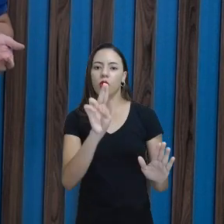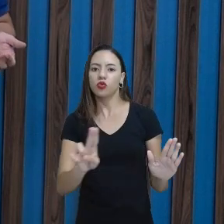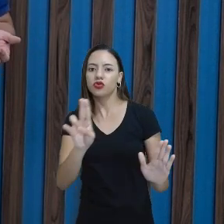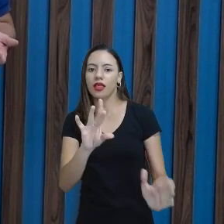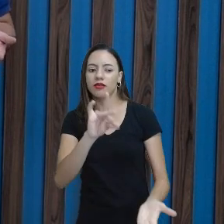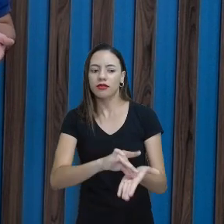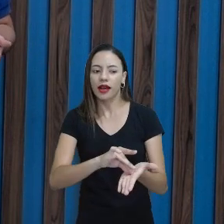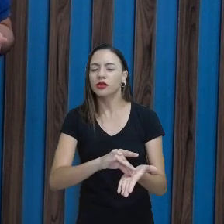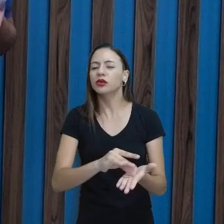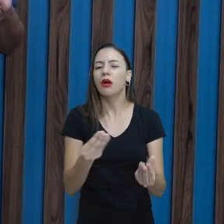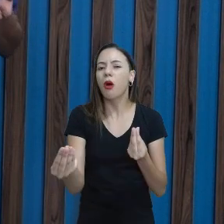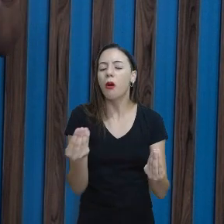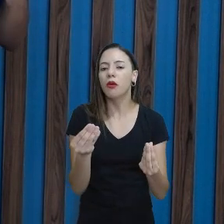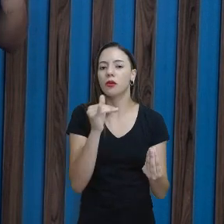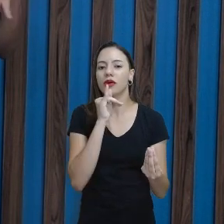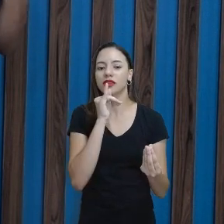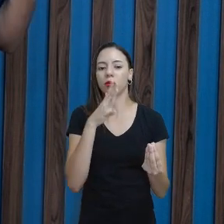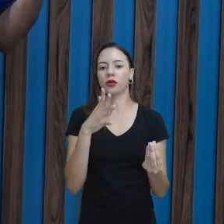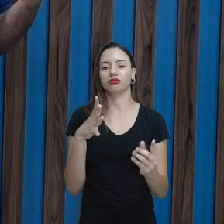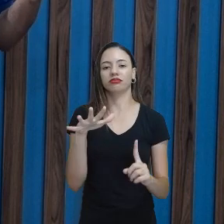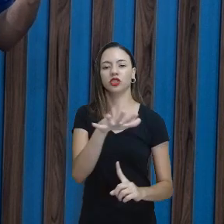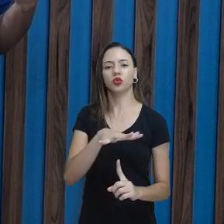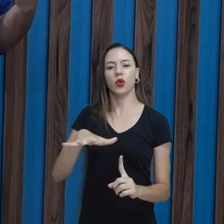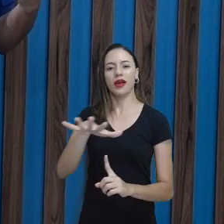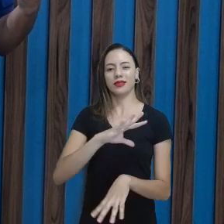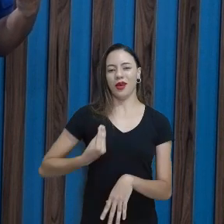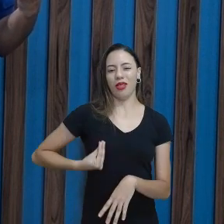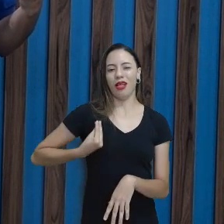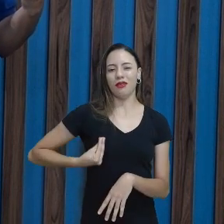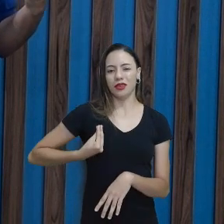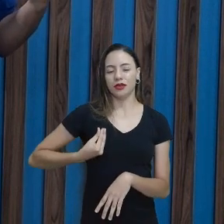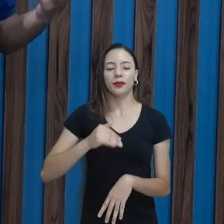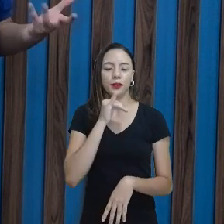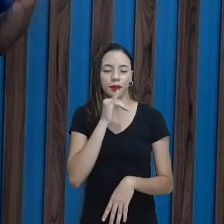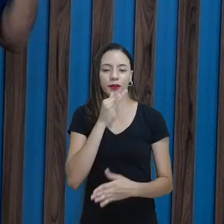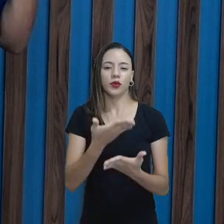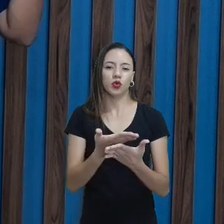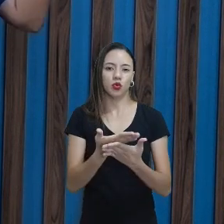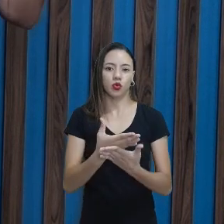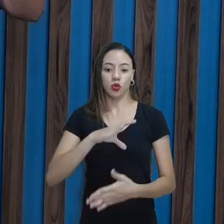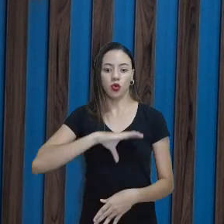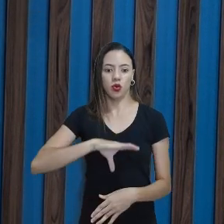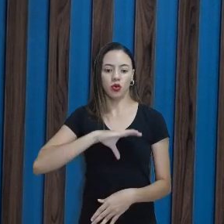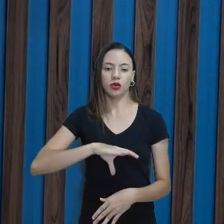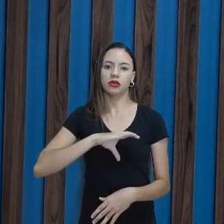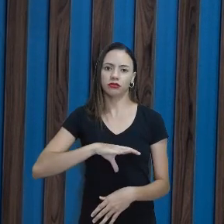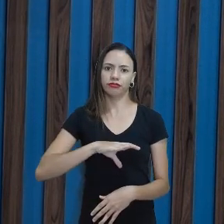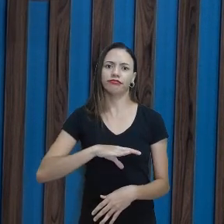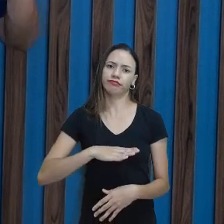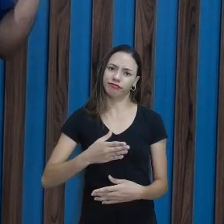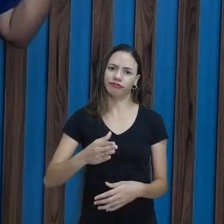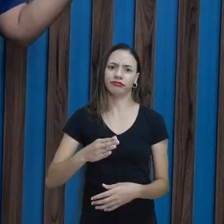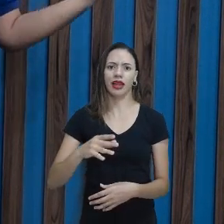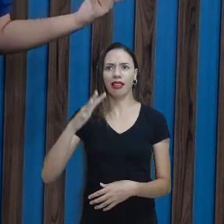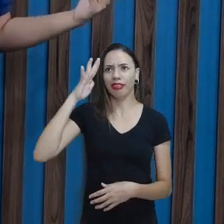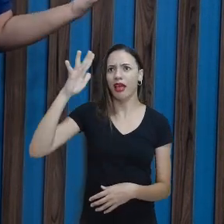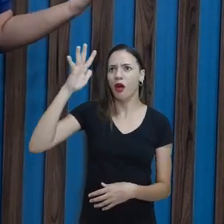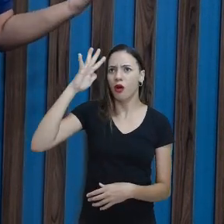né? Isso mesmo. O estudo de língua portuguesa, ele é teórico, mas pensando